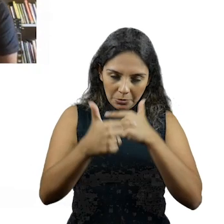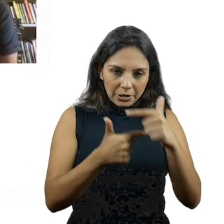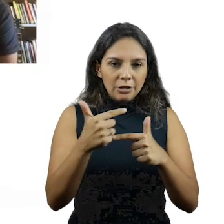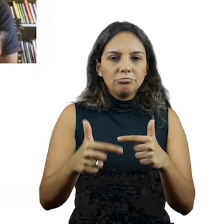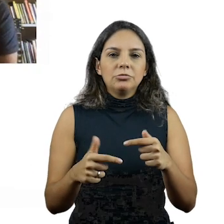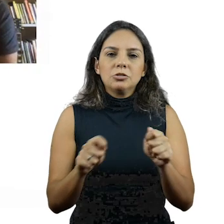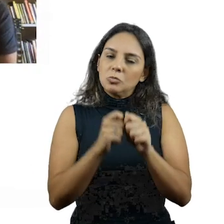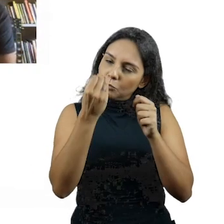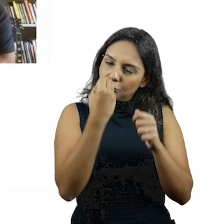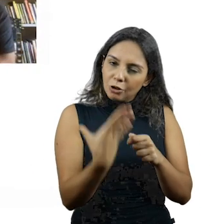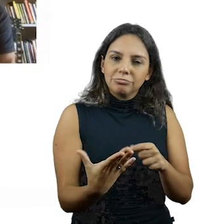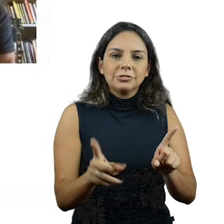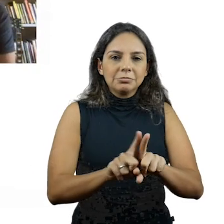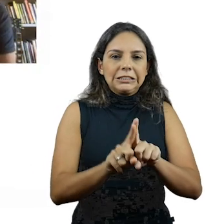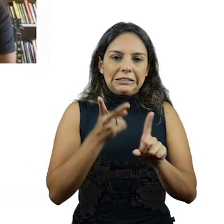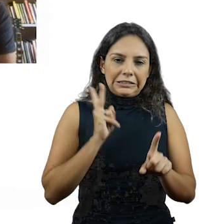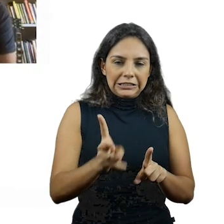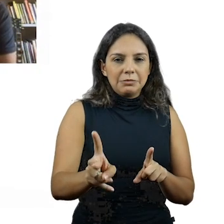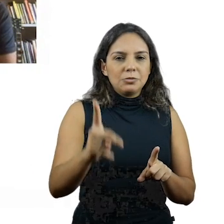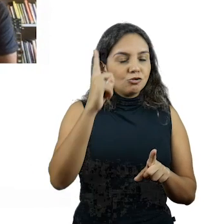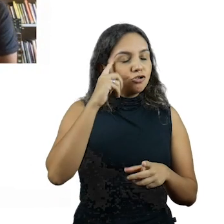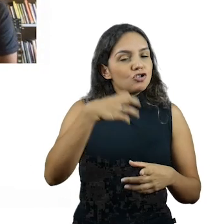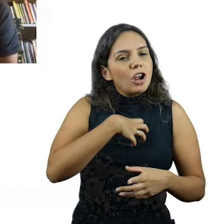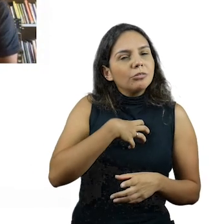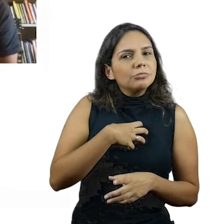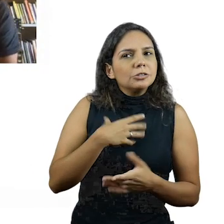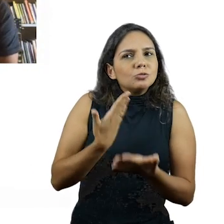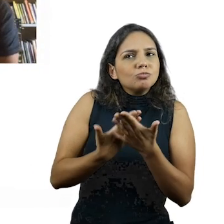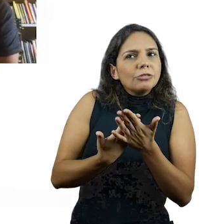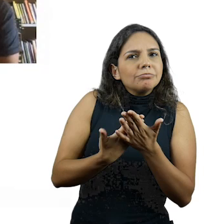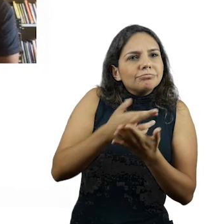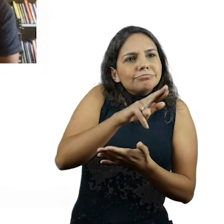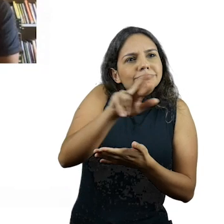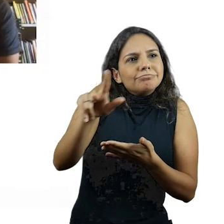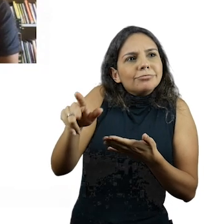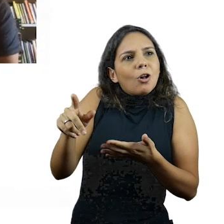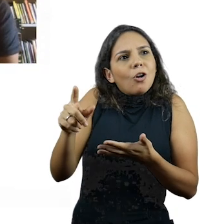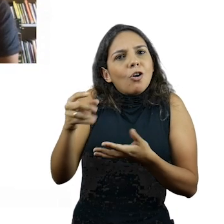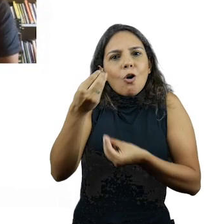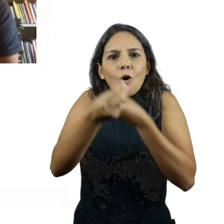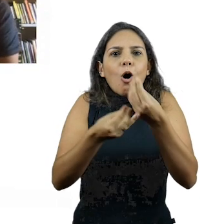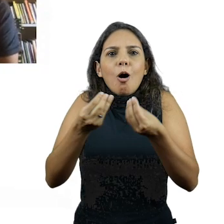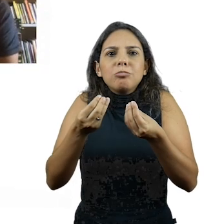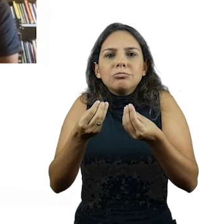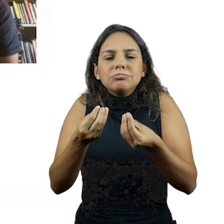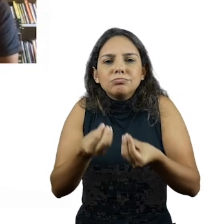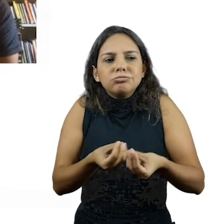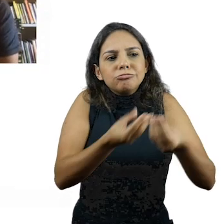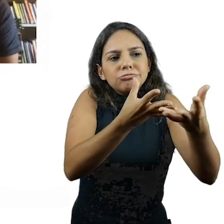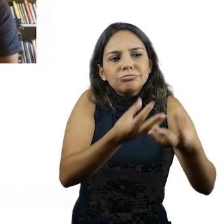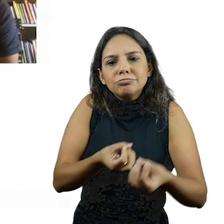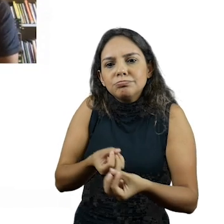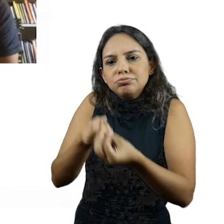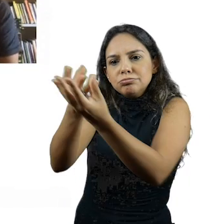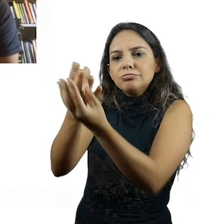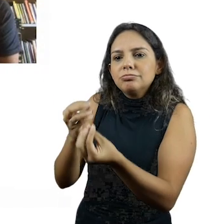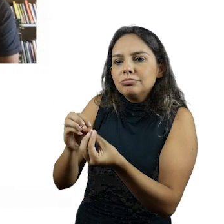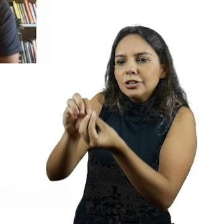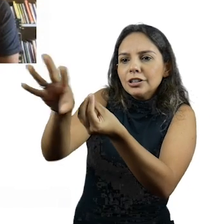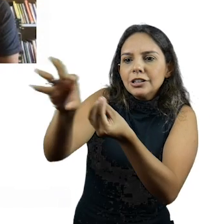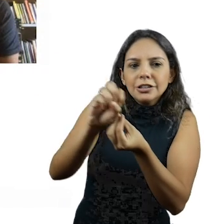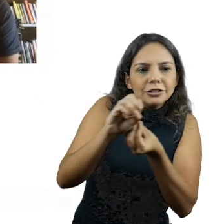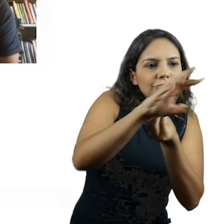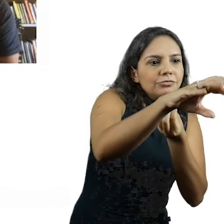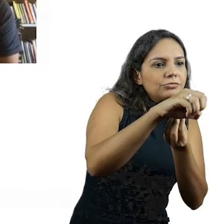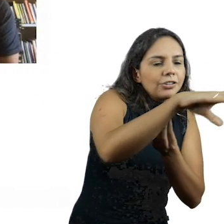trabalhando, estou produzindo bastante, sempre pensando em formas aí de levar a literatura, porque eu acho que a única forma de você criar consciência